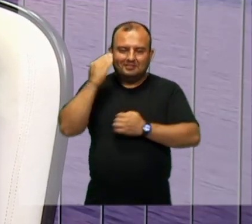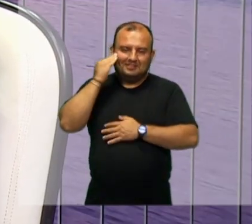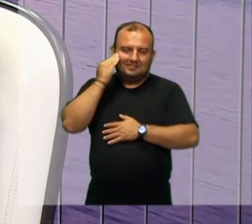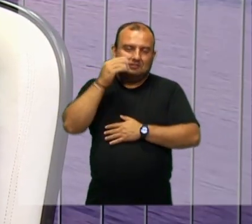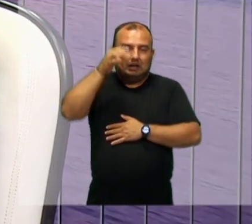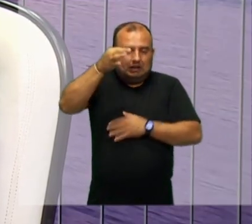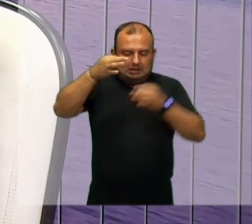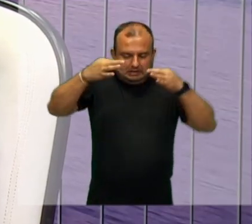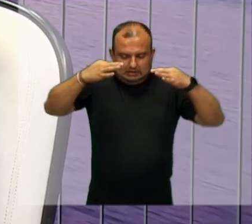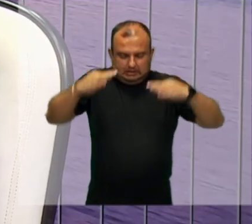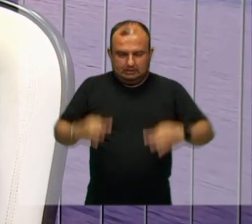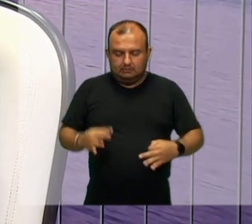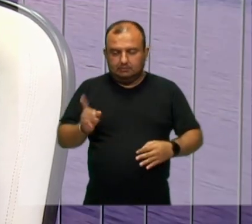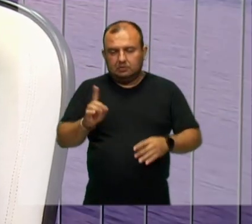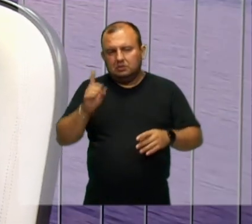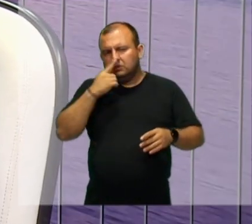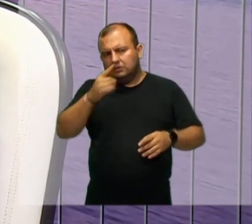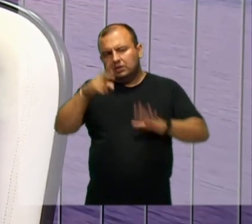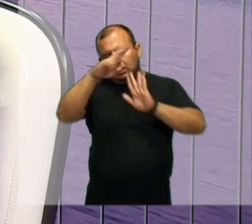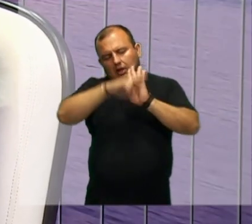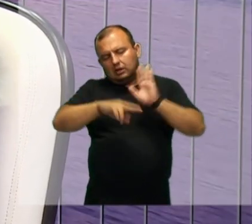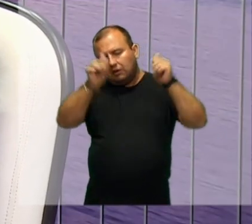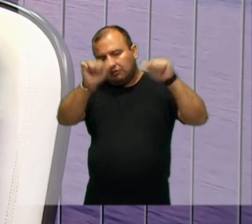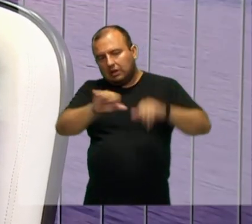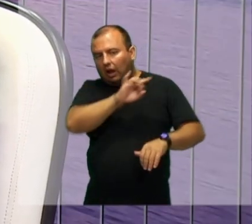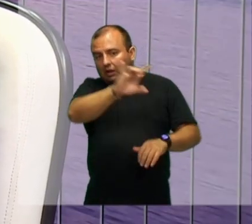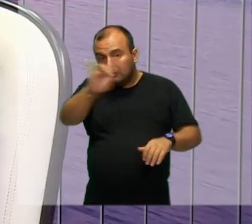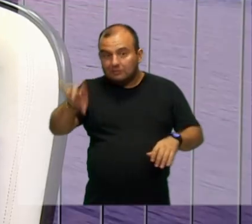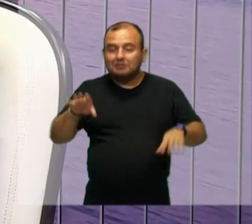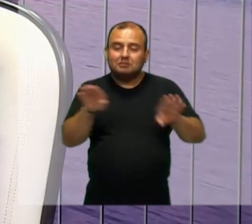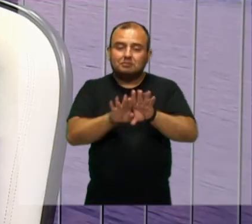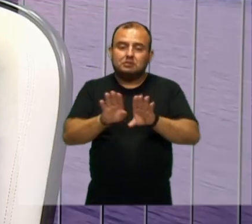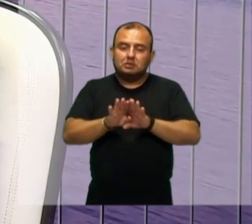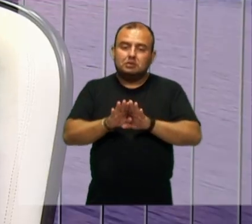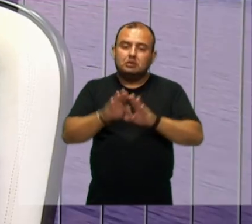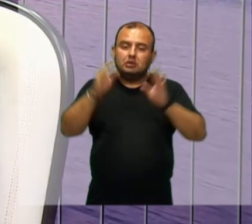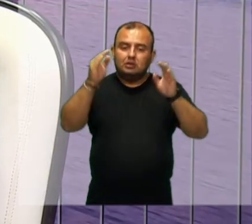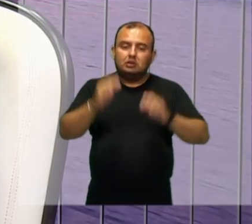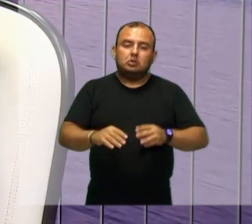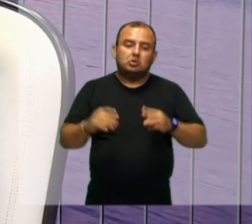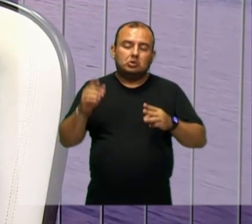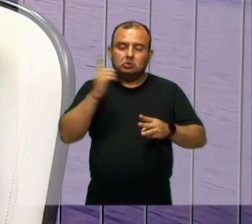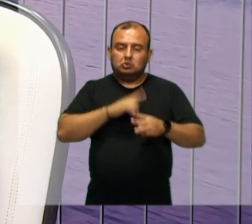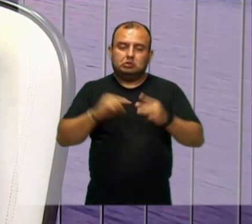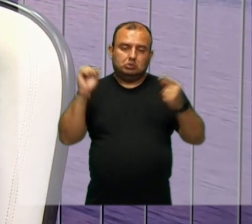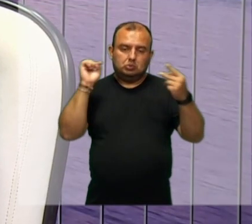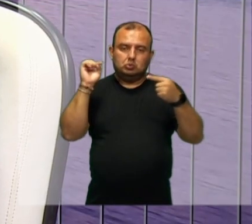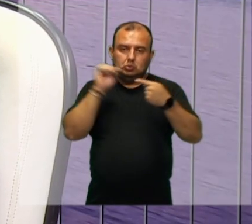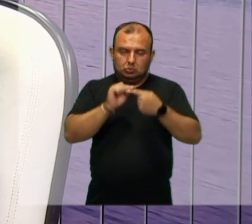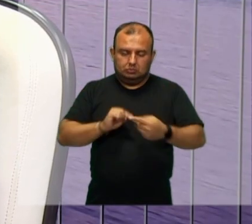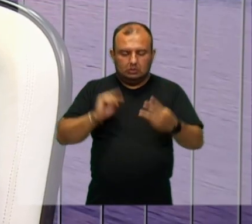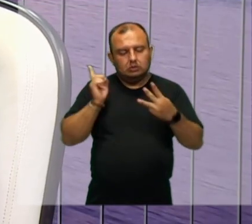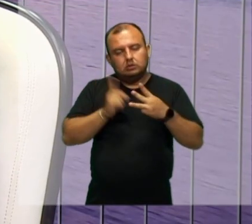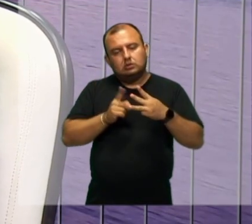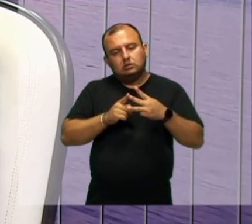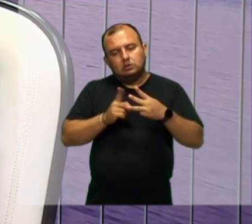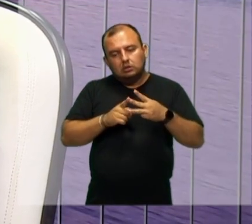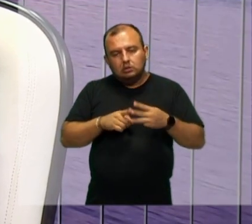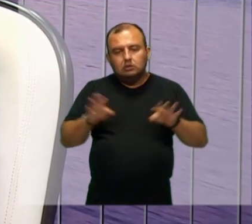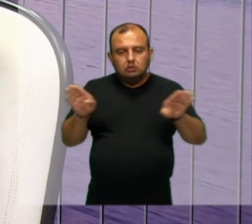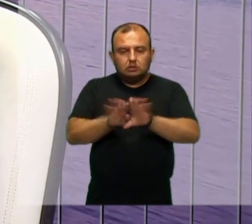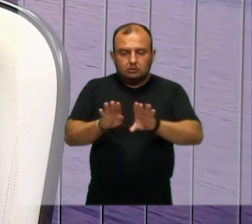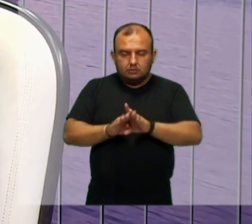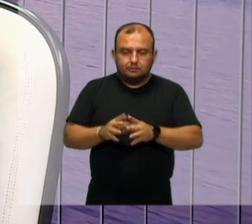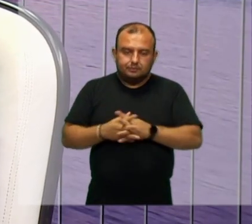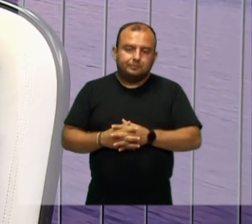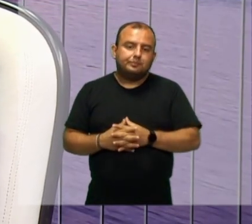regras que avaliam cada pessoa com deficiência, eu acabei caindo na categoria que é intermediária, a categoria 2 que a